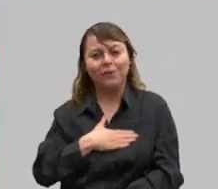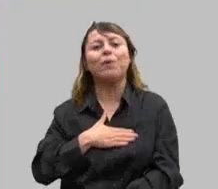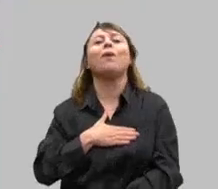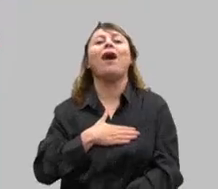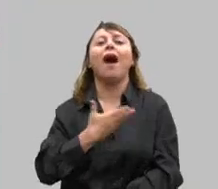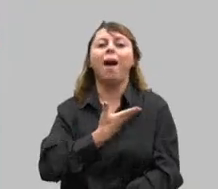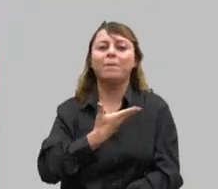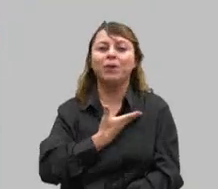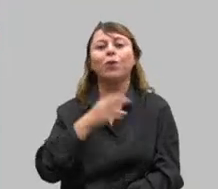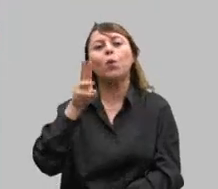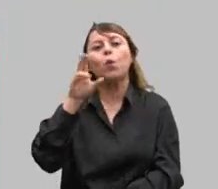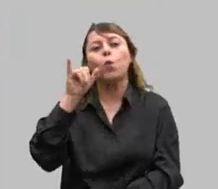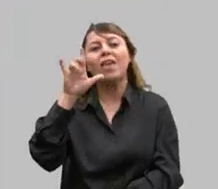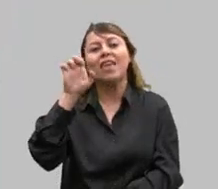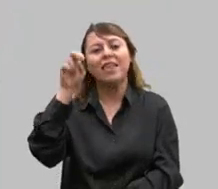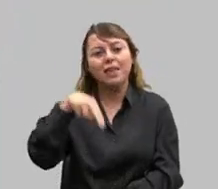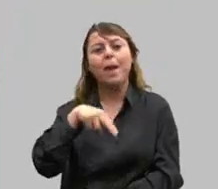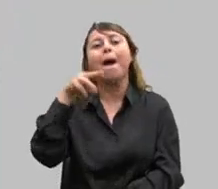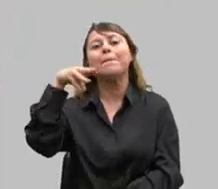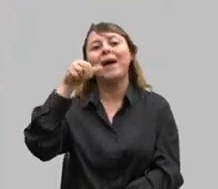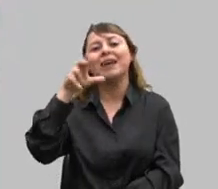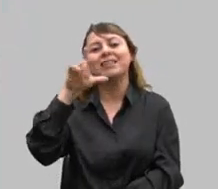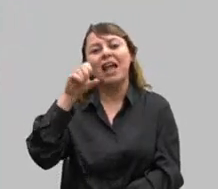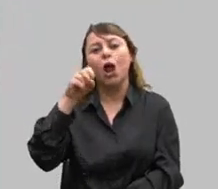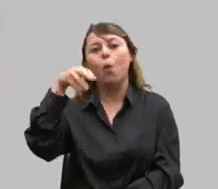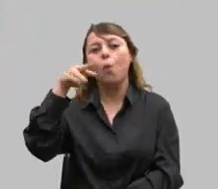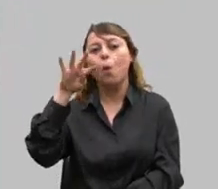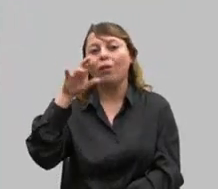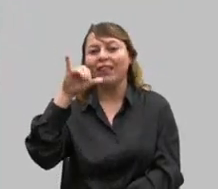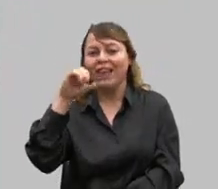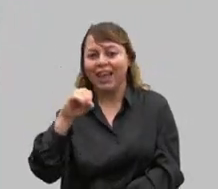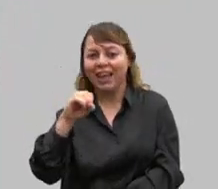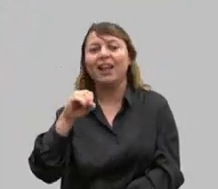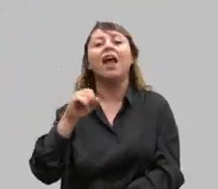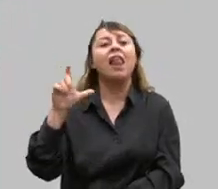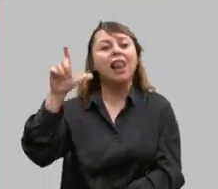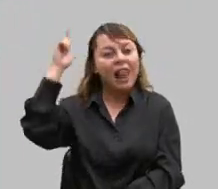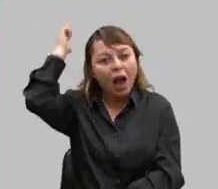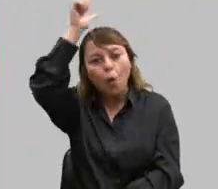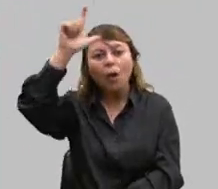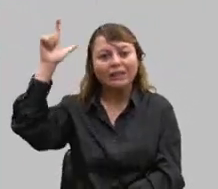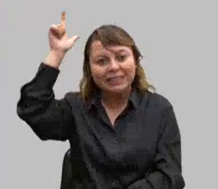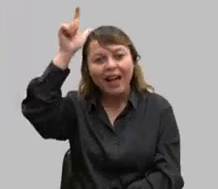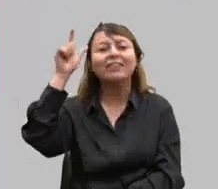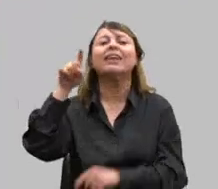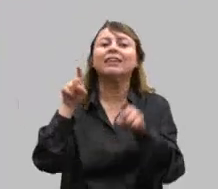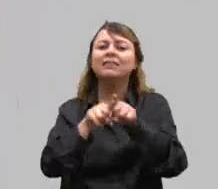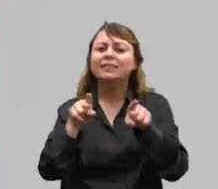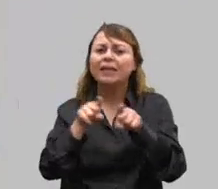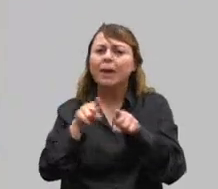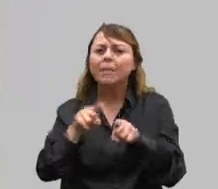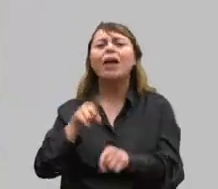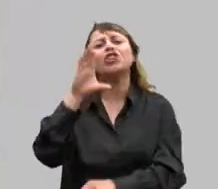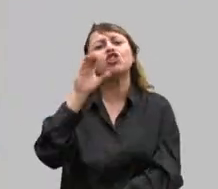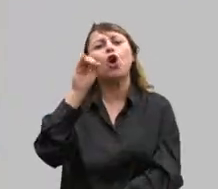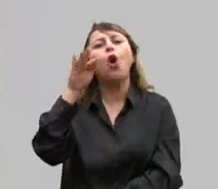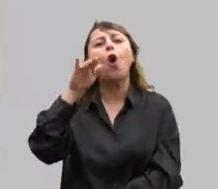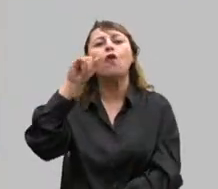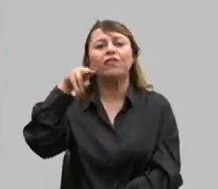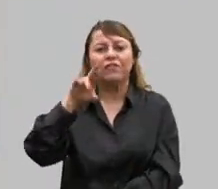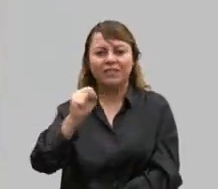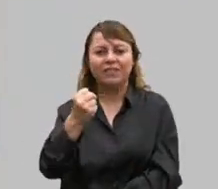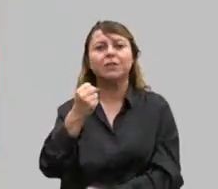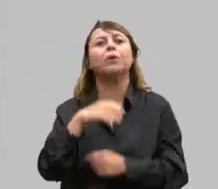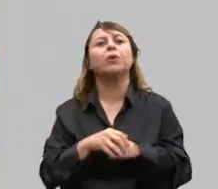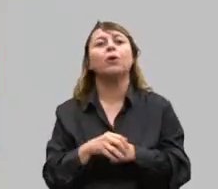de Janaúba Marcelo Monteiro de Lagoa Santa e Vereador Emerson de Confins nesse momento convido para fazer